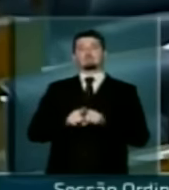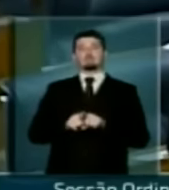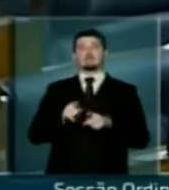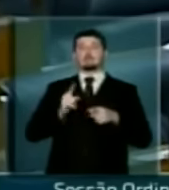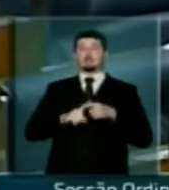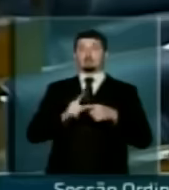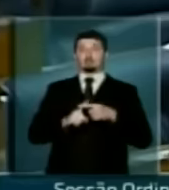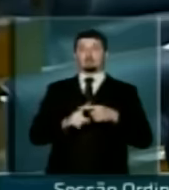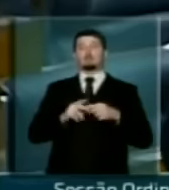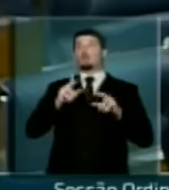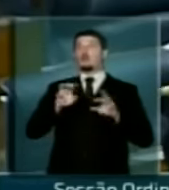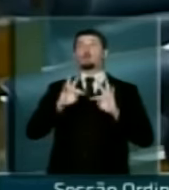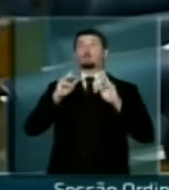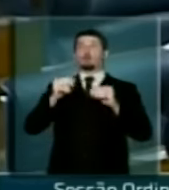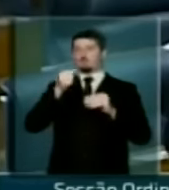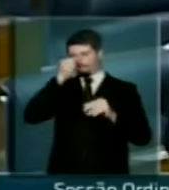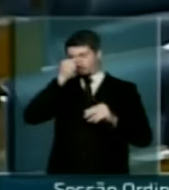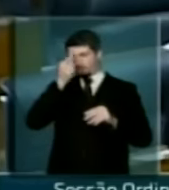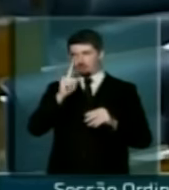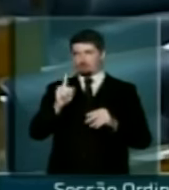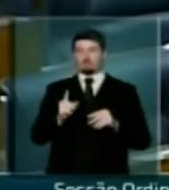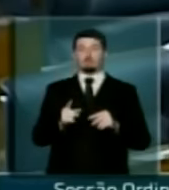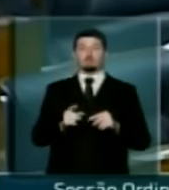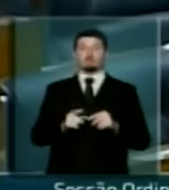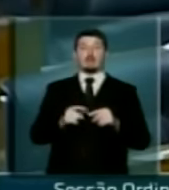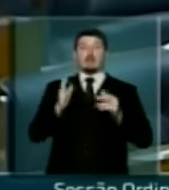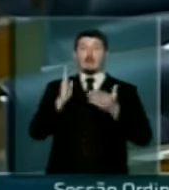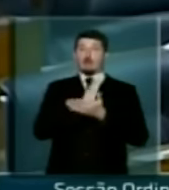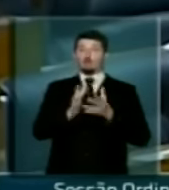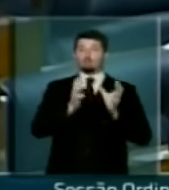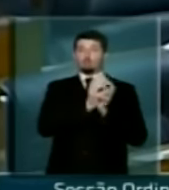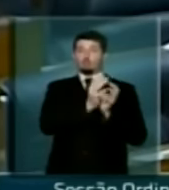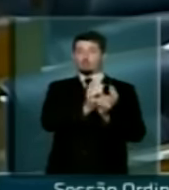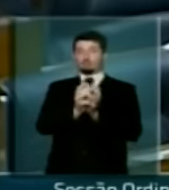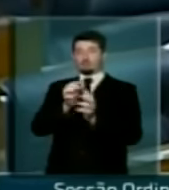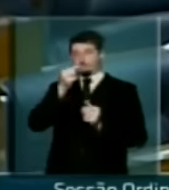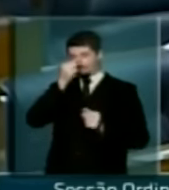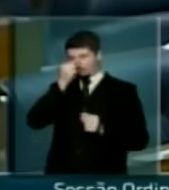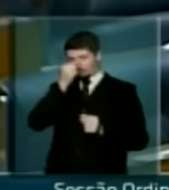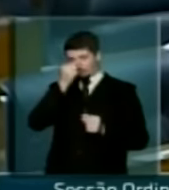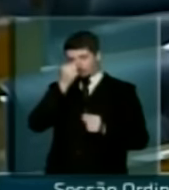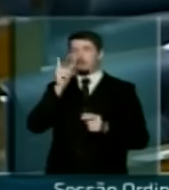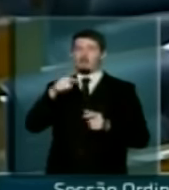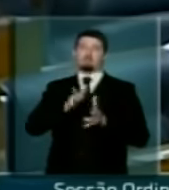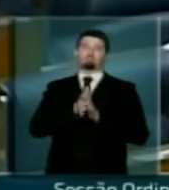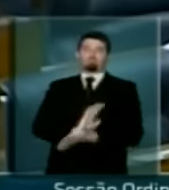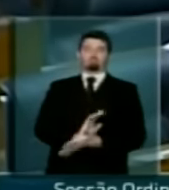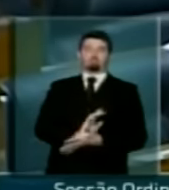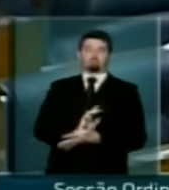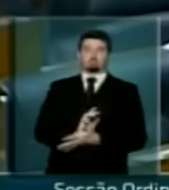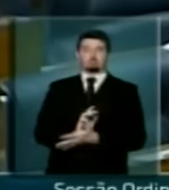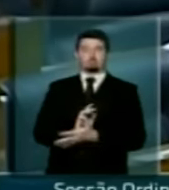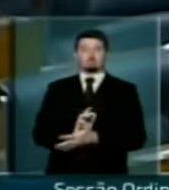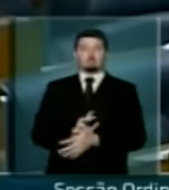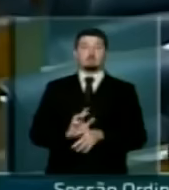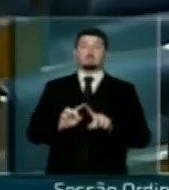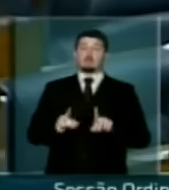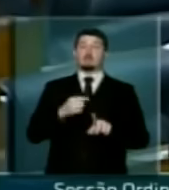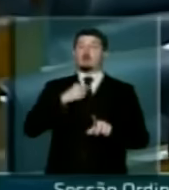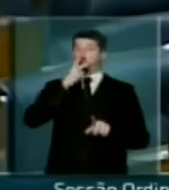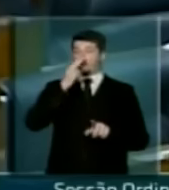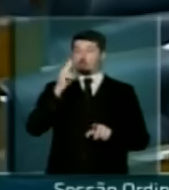setor, não diria que são todos os evangélicos, por setores de evangélicos que praticam a intolerância religiosa. No entanto, eu acho